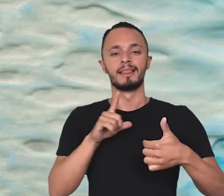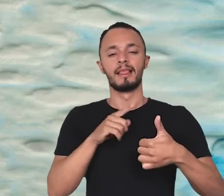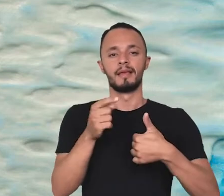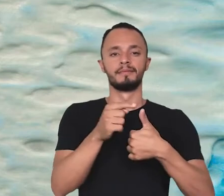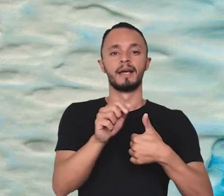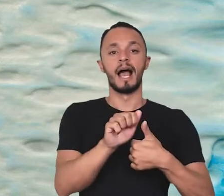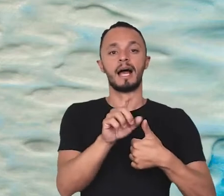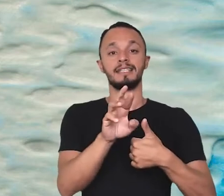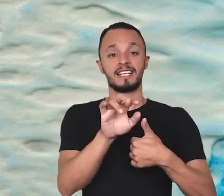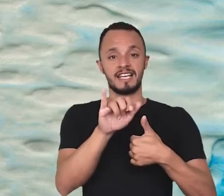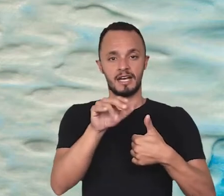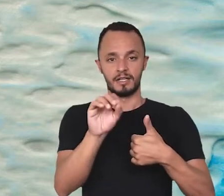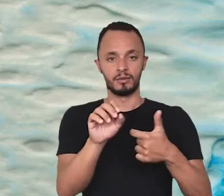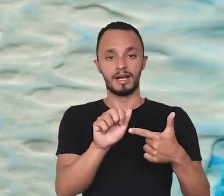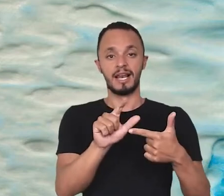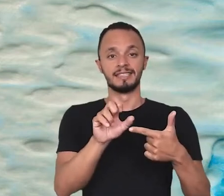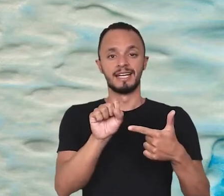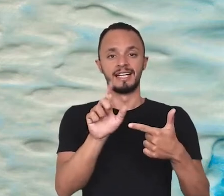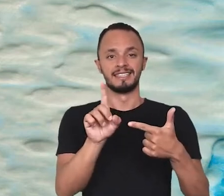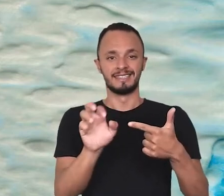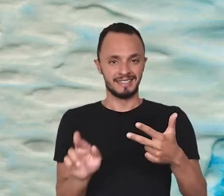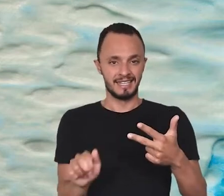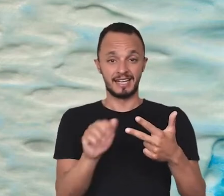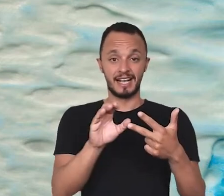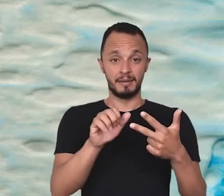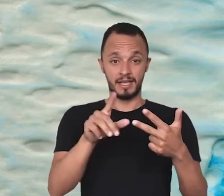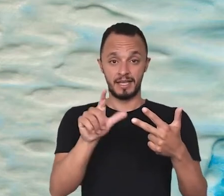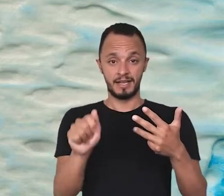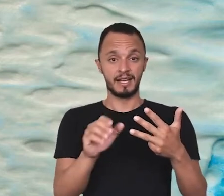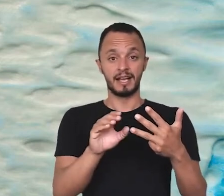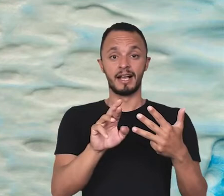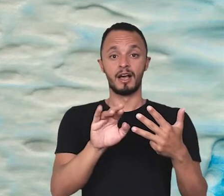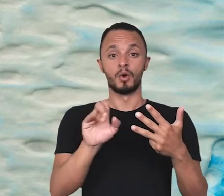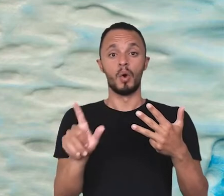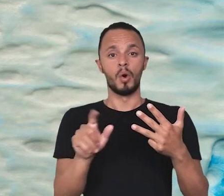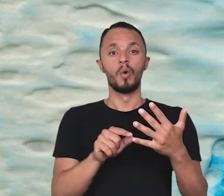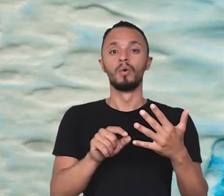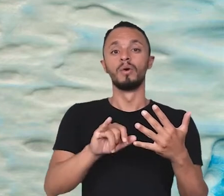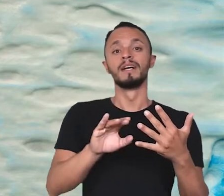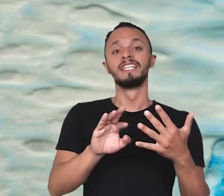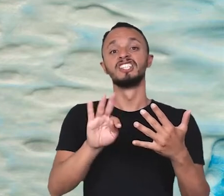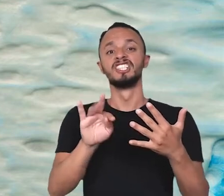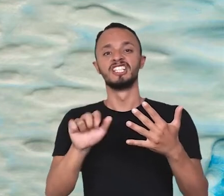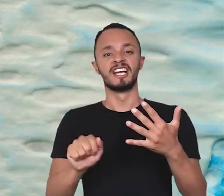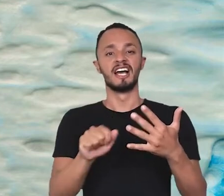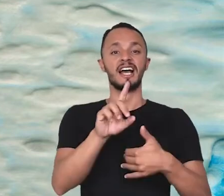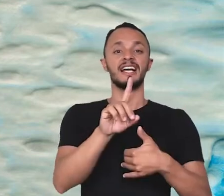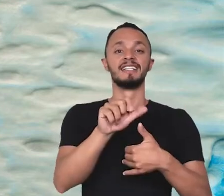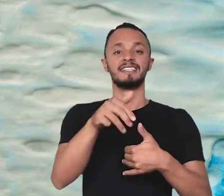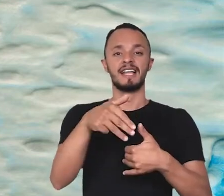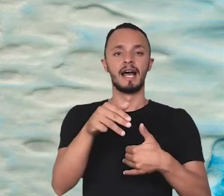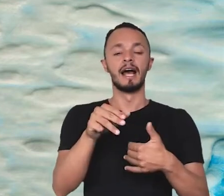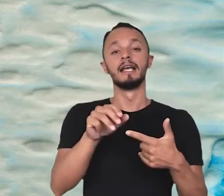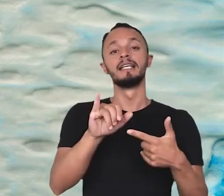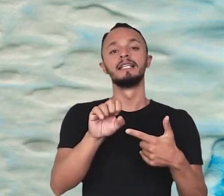Elenco: Adriano Júnior Ferreira, Alessandra Ribeiro, Camila Vieira, Carol Flauzino, Cristina Jota, Dan